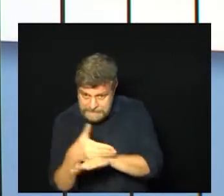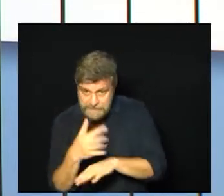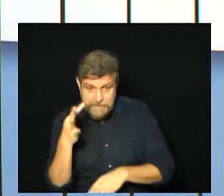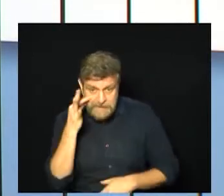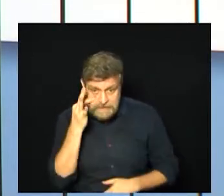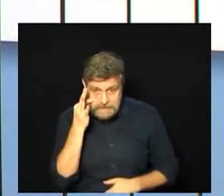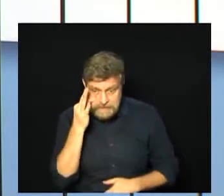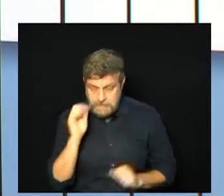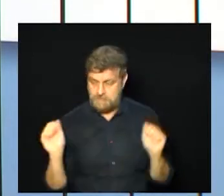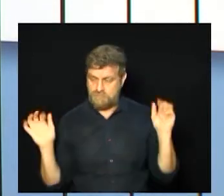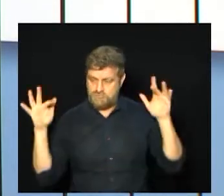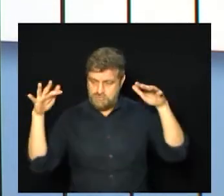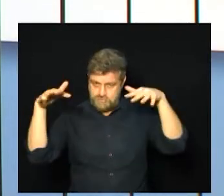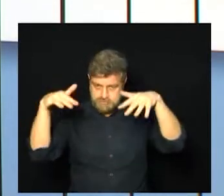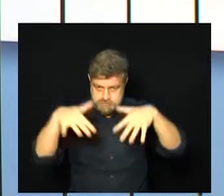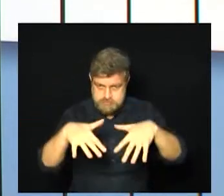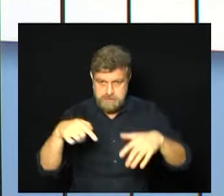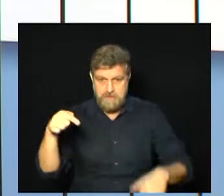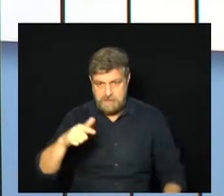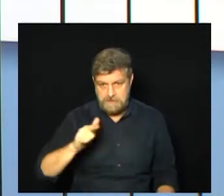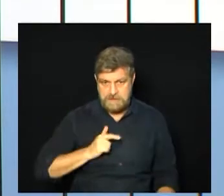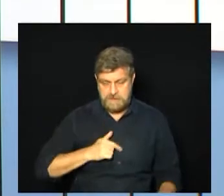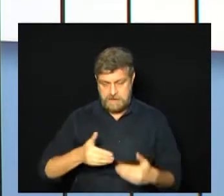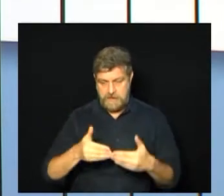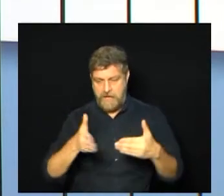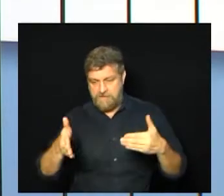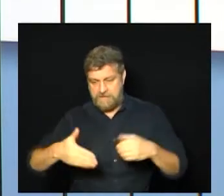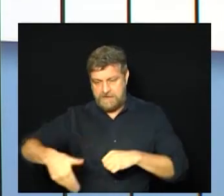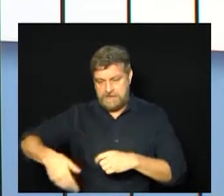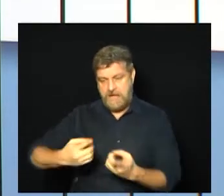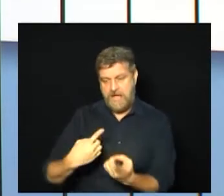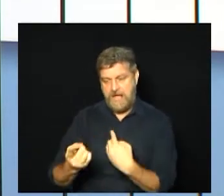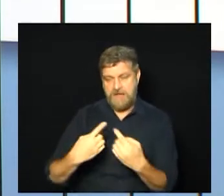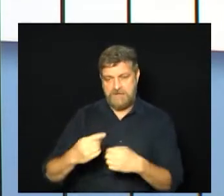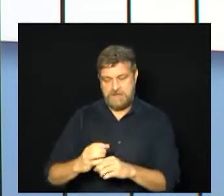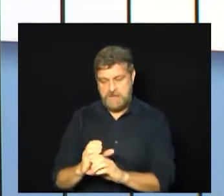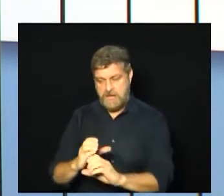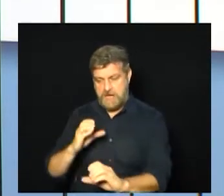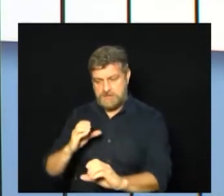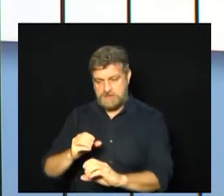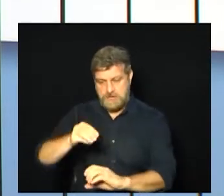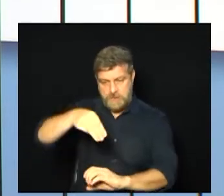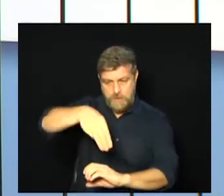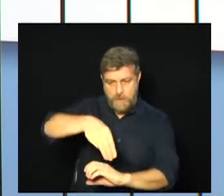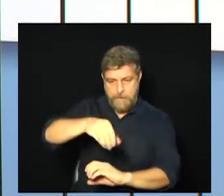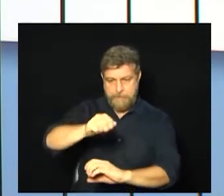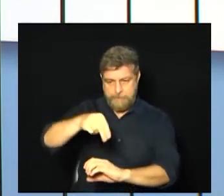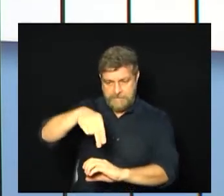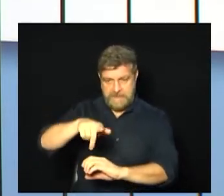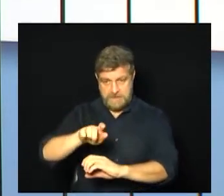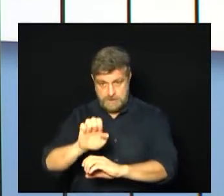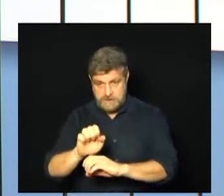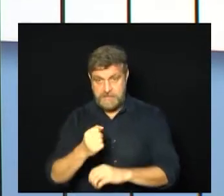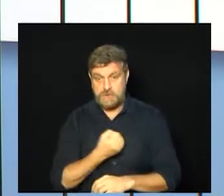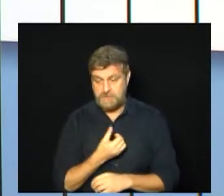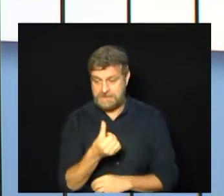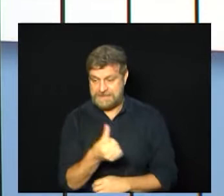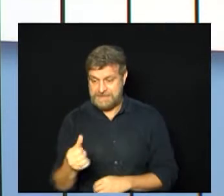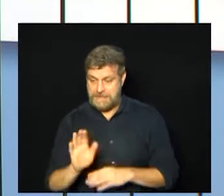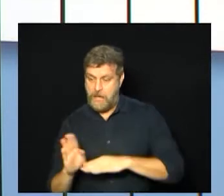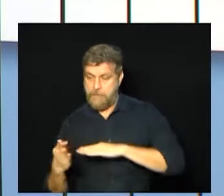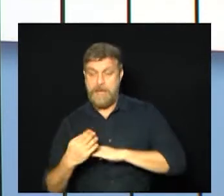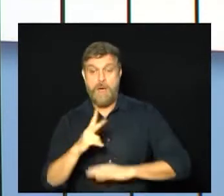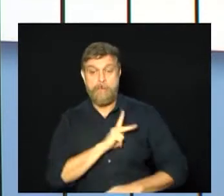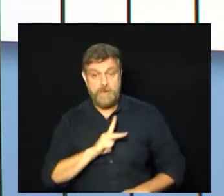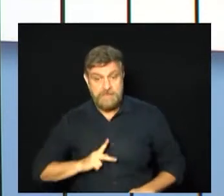vivo? Pode vir aqui no plenário, que tem a entrada pela Avenida Engenheiro Roberto Mange, número 66, no bairro Ponte